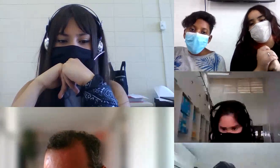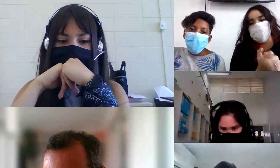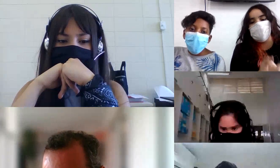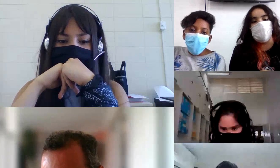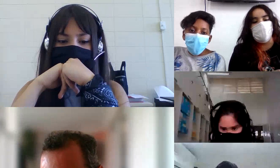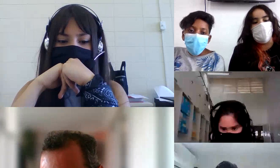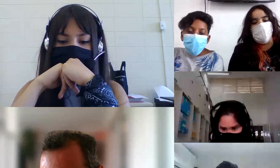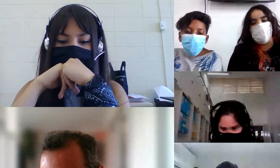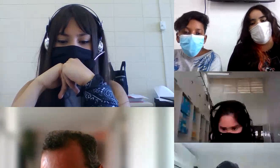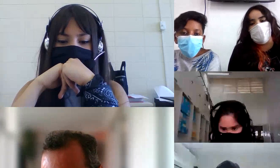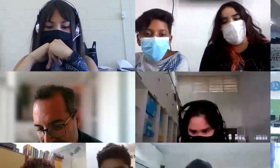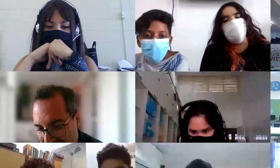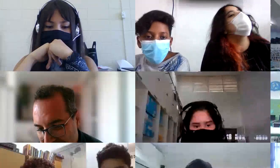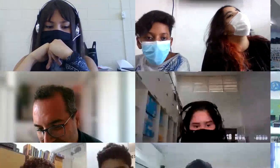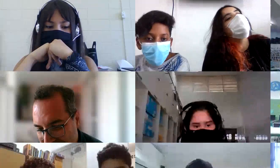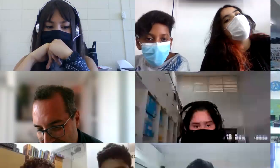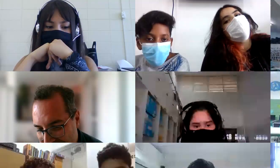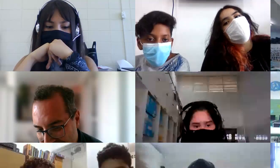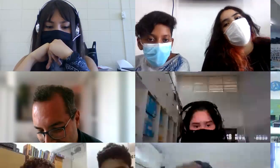Valeu!